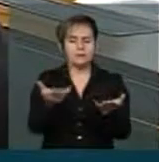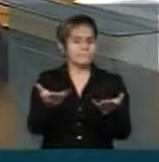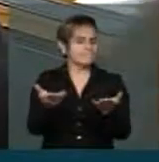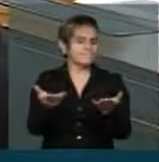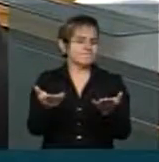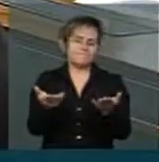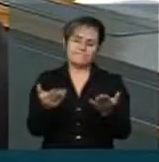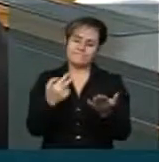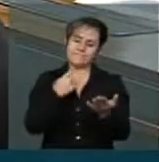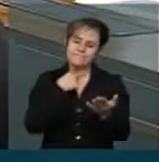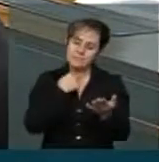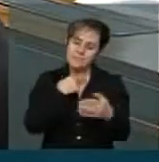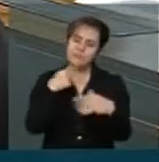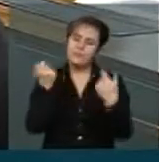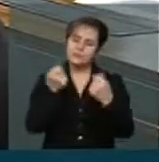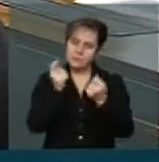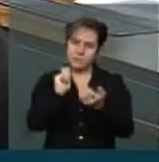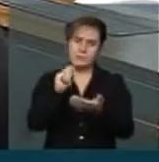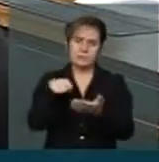desestimulando